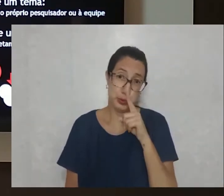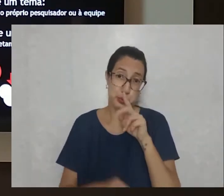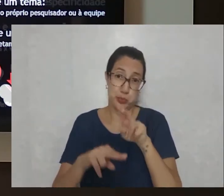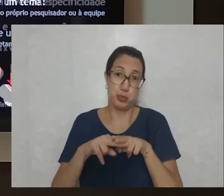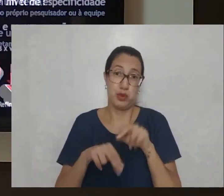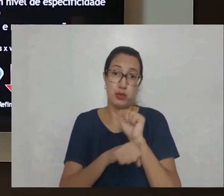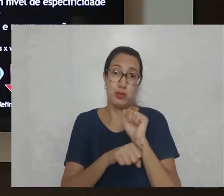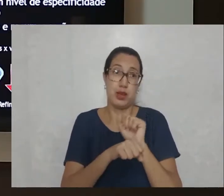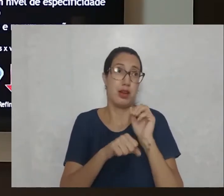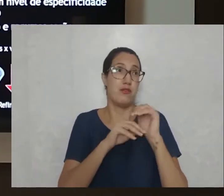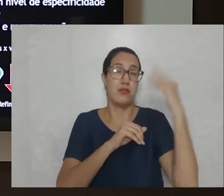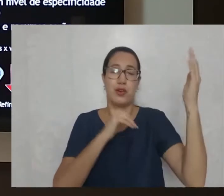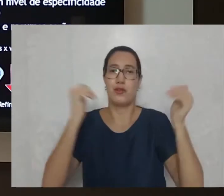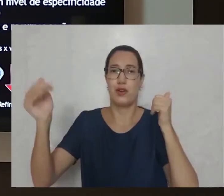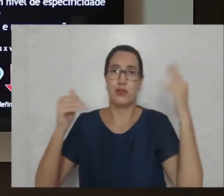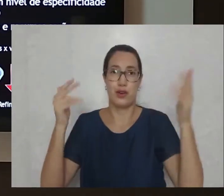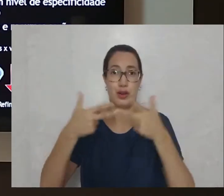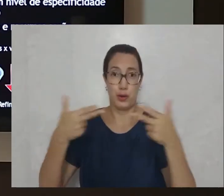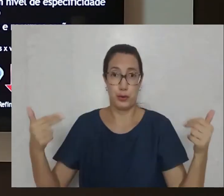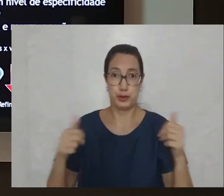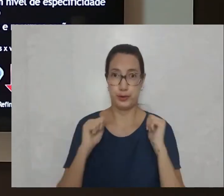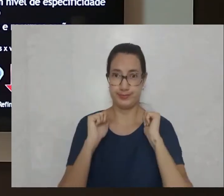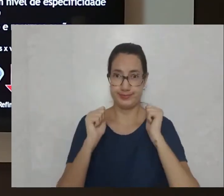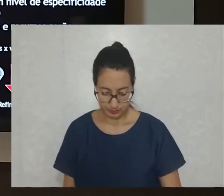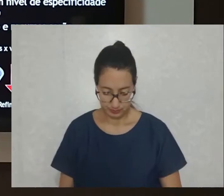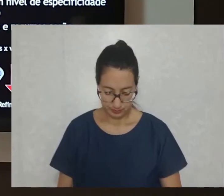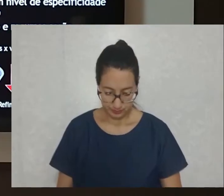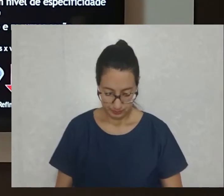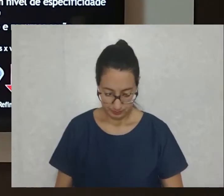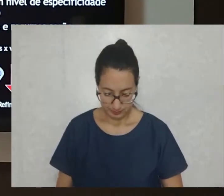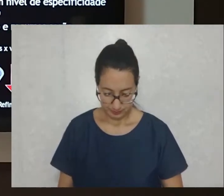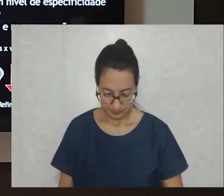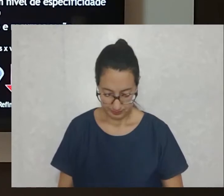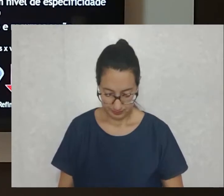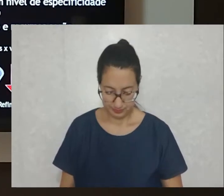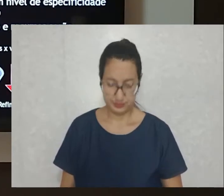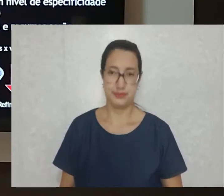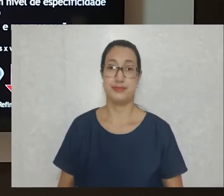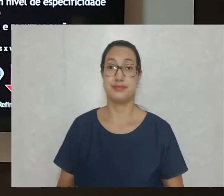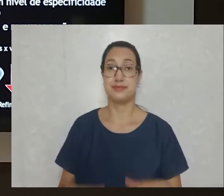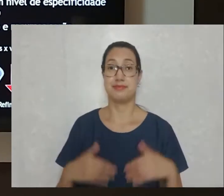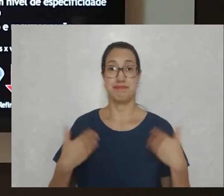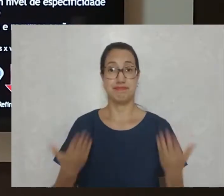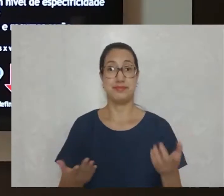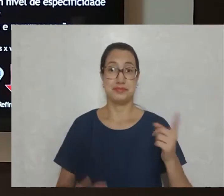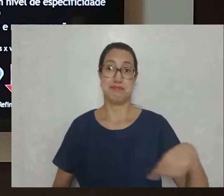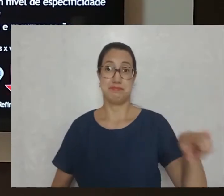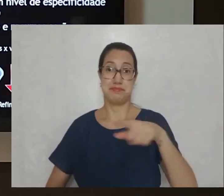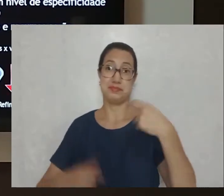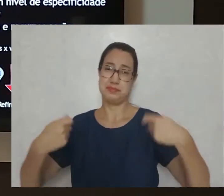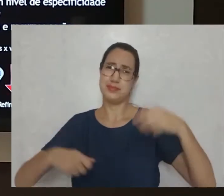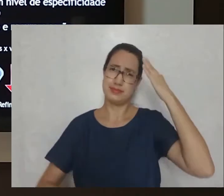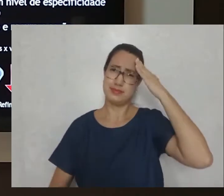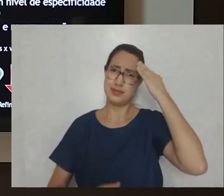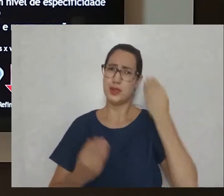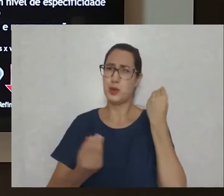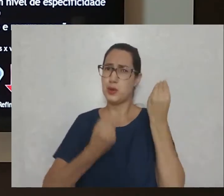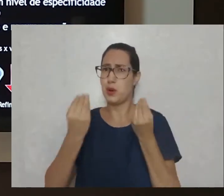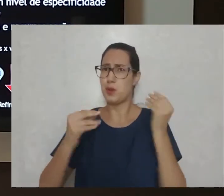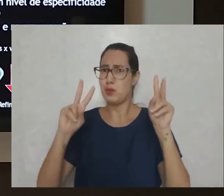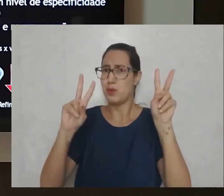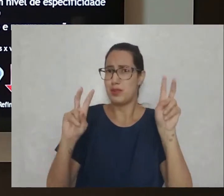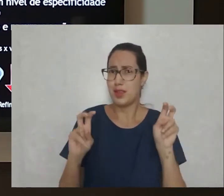tá? Bom, pessoal, mas como eu já adiantei para vocês, o tema ele é uma parcela bem delimitada de um assunto. E aí, como é que a gente